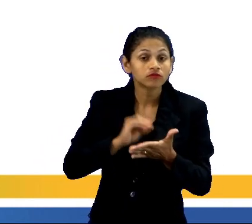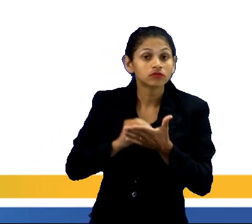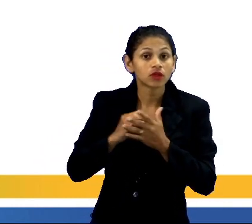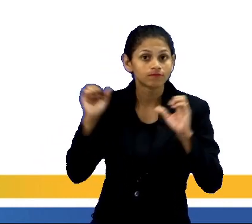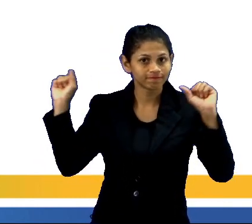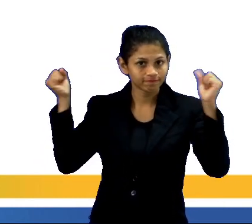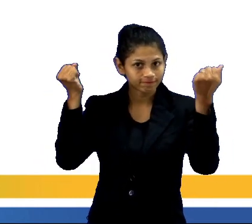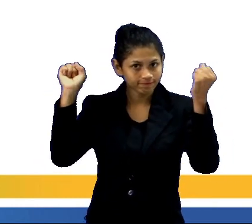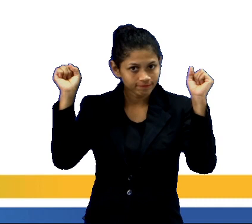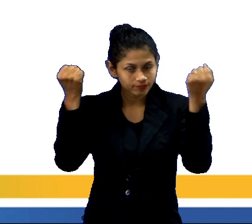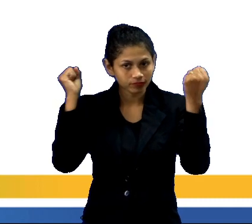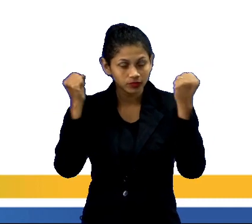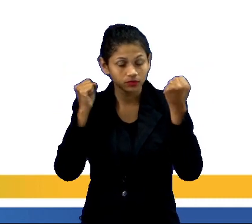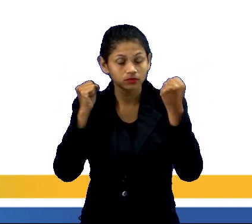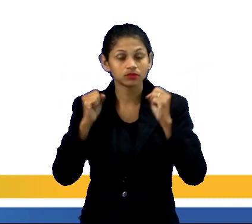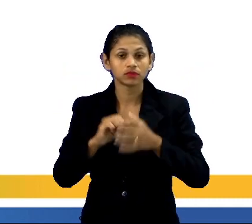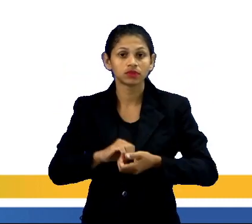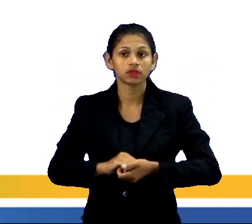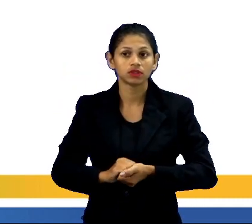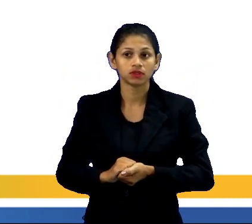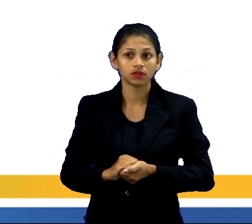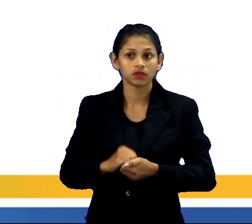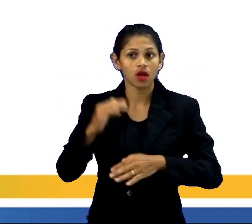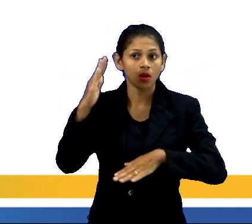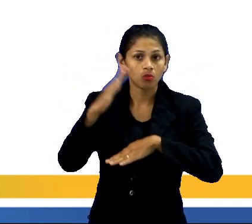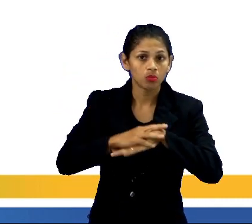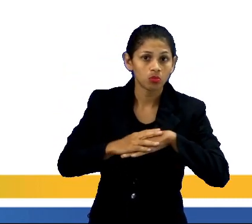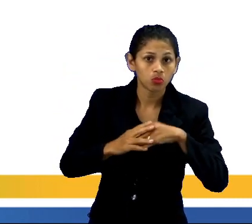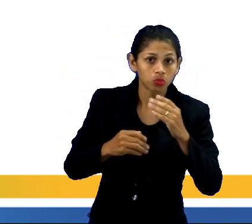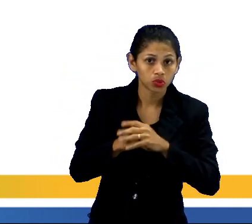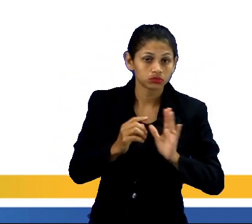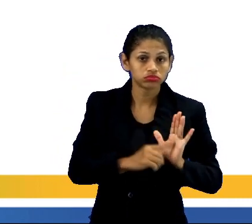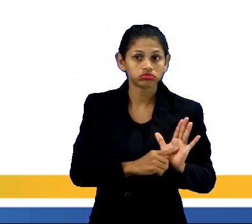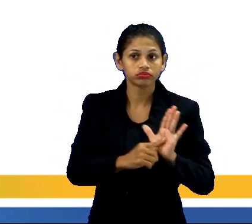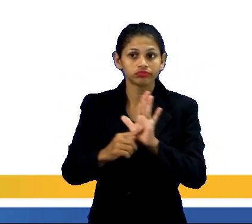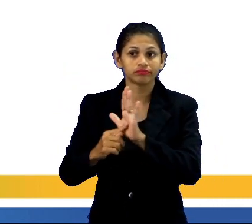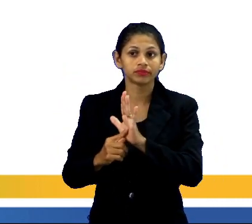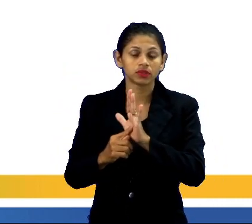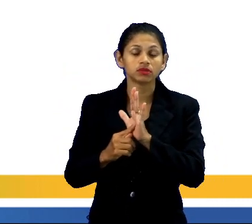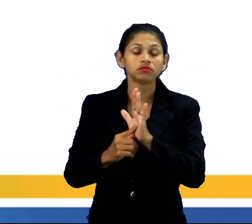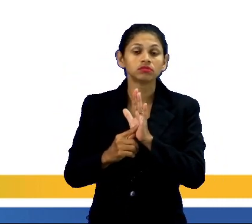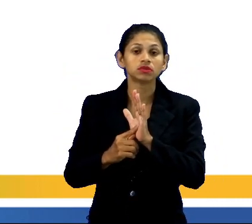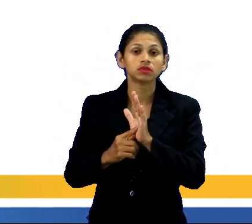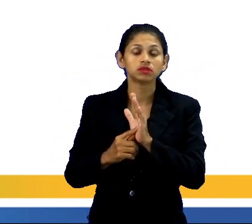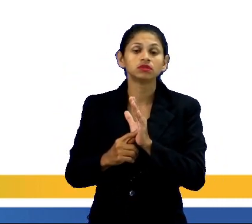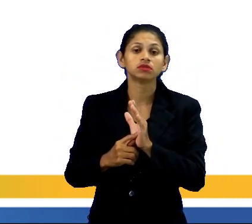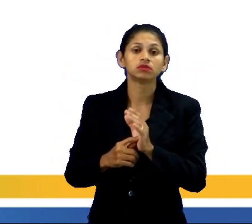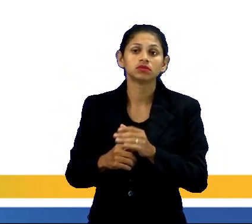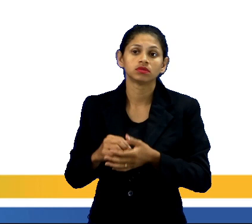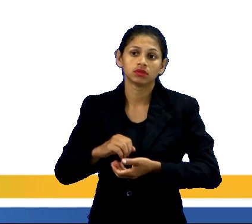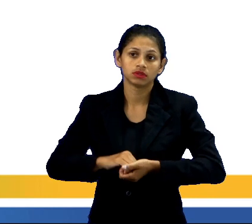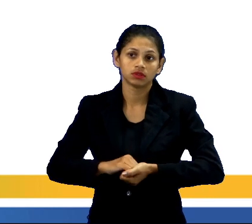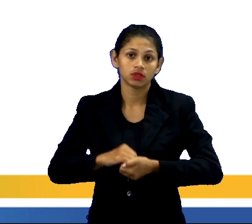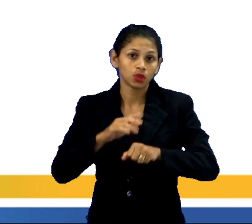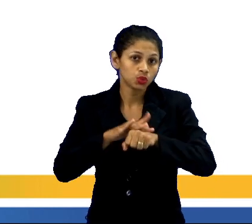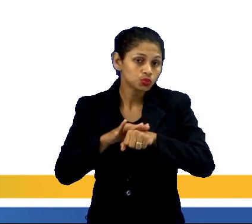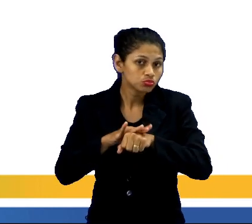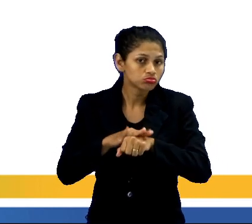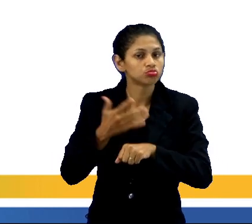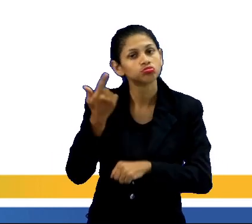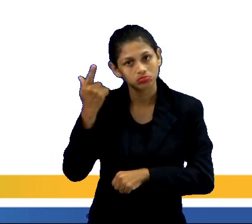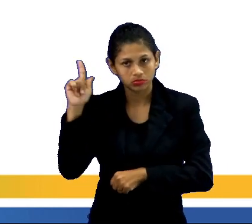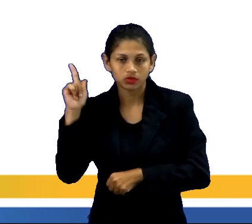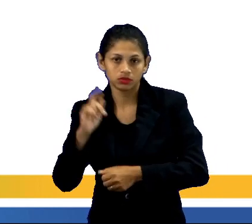5%, exposição profissional e infecções também, 5%. Então, daqui são as principais causas ali do desenvolvimento